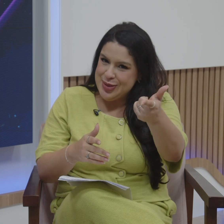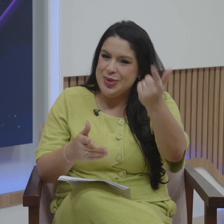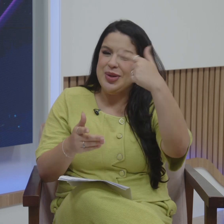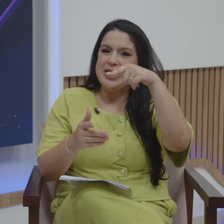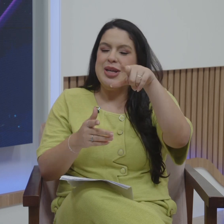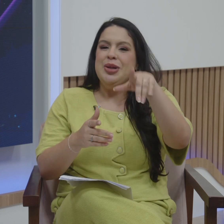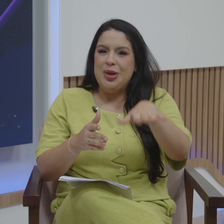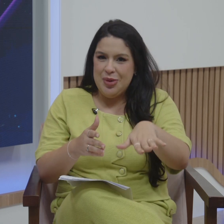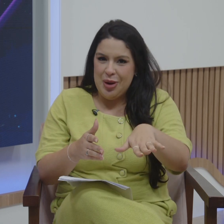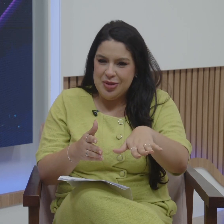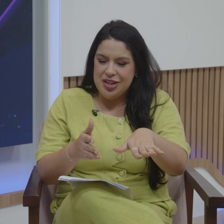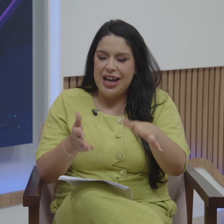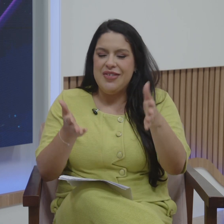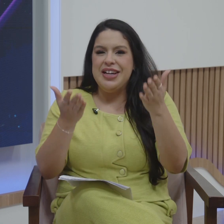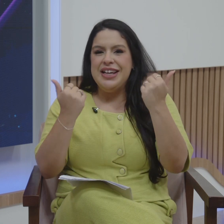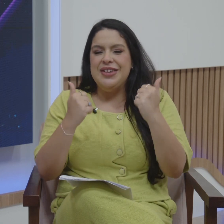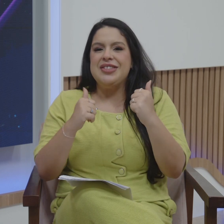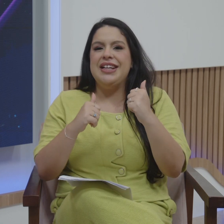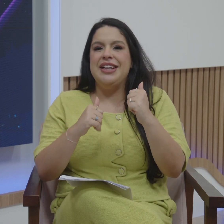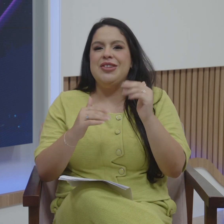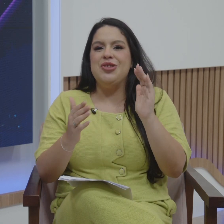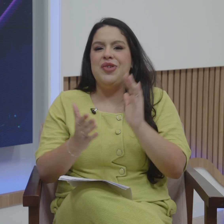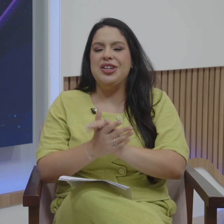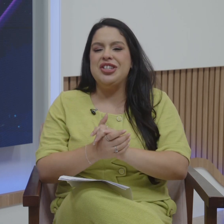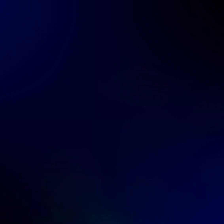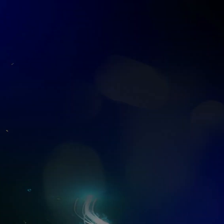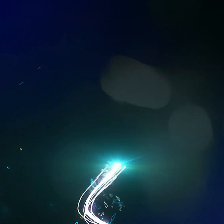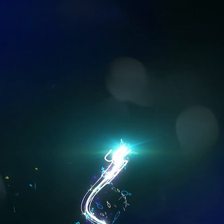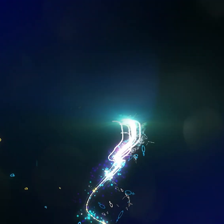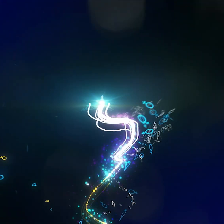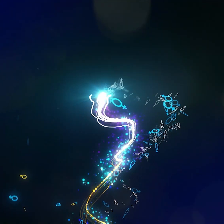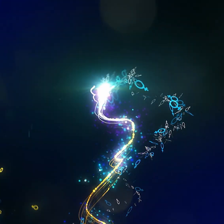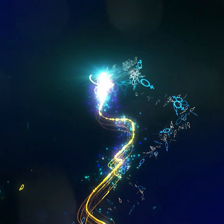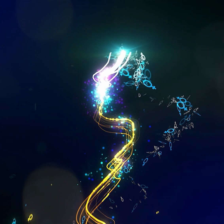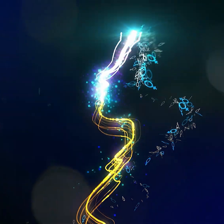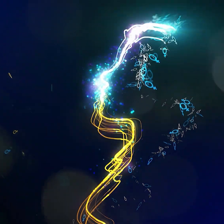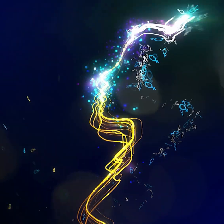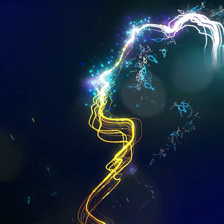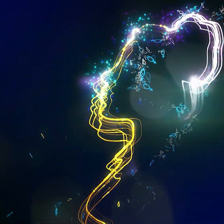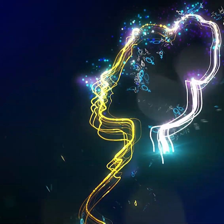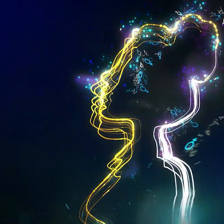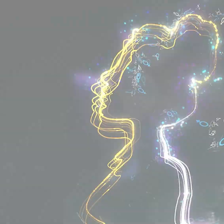enxuga as suas. Toma um copo de água e não sai daí que a gente volta já.